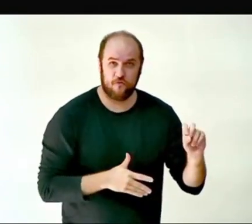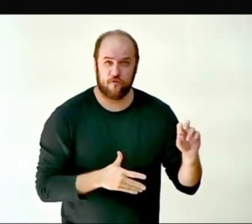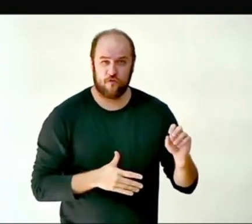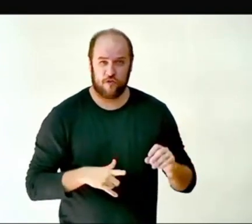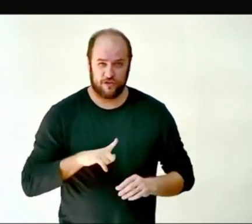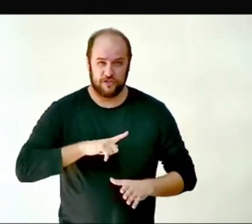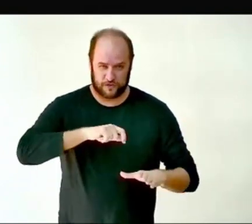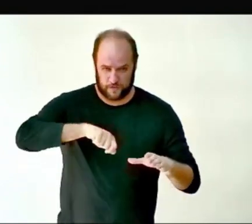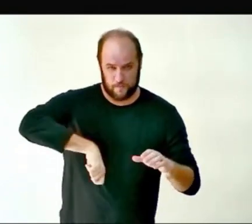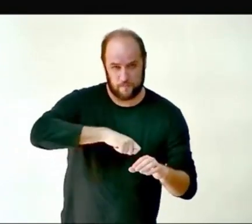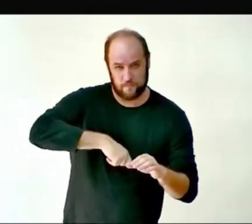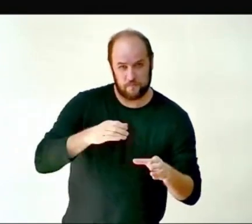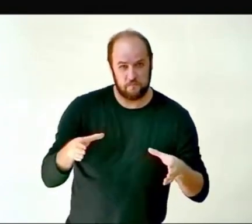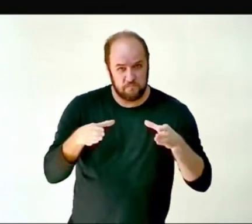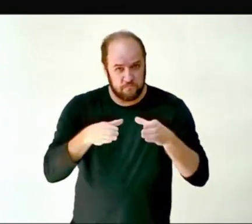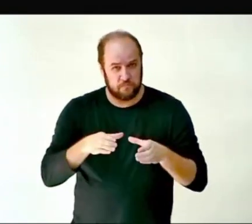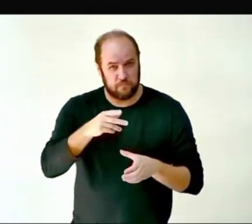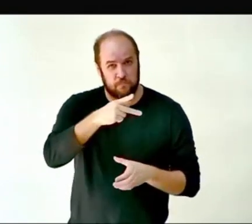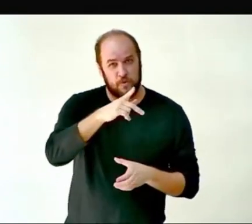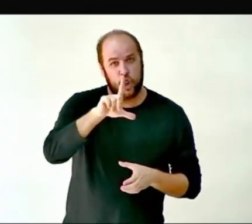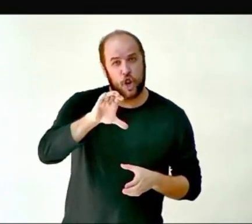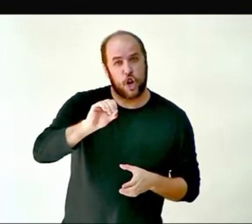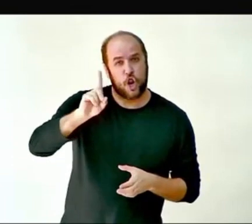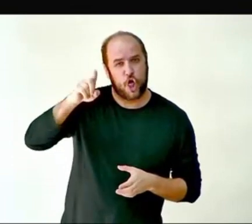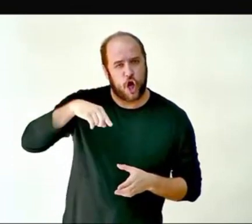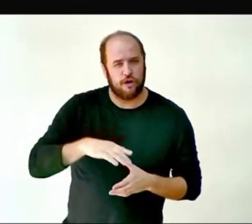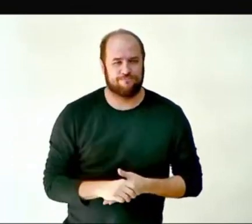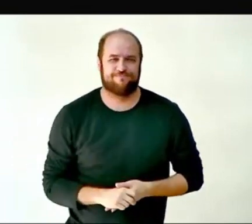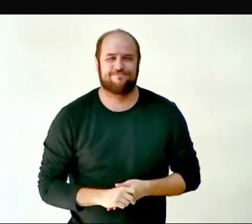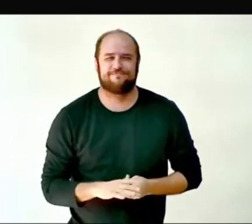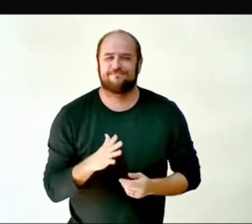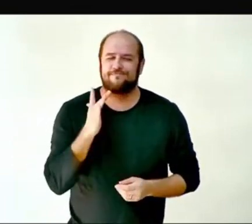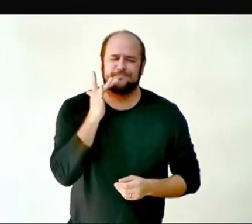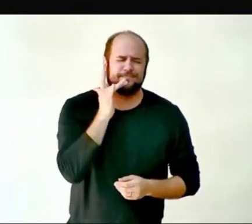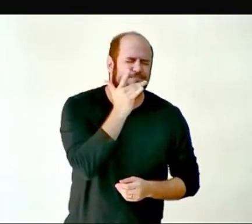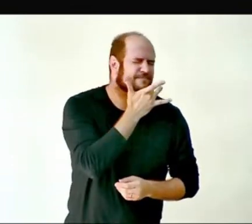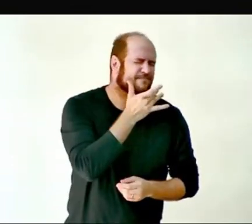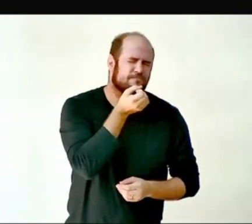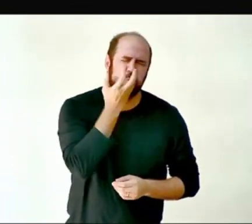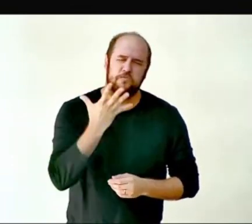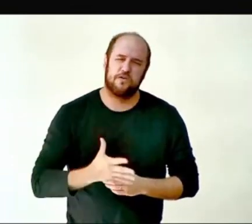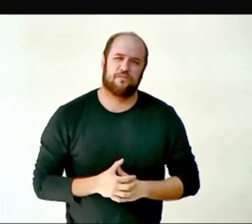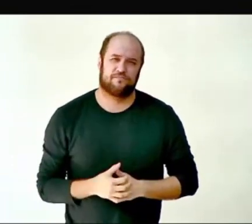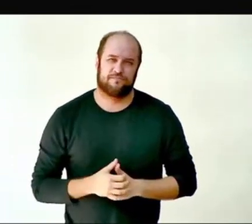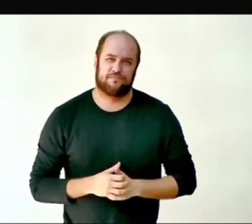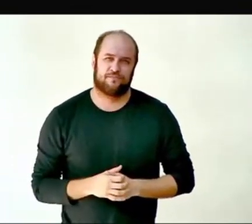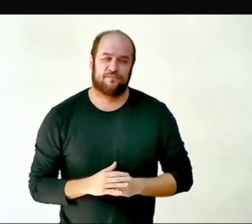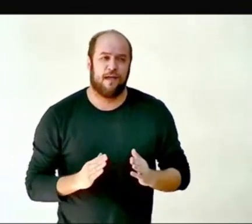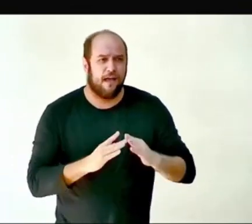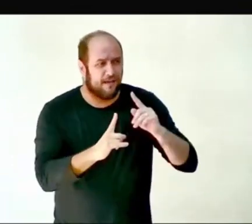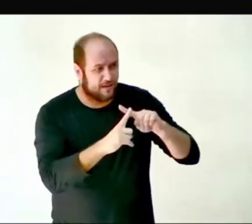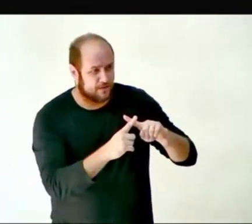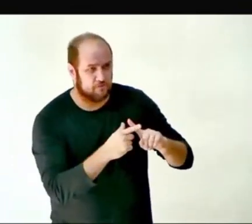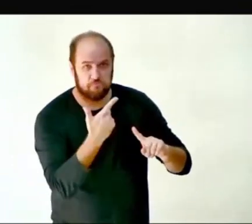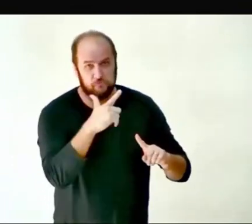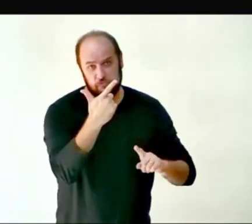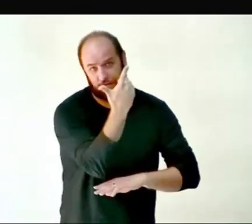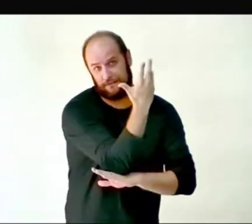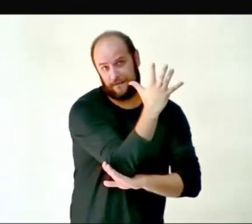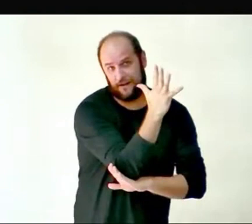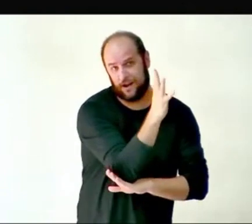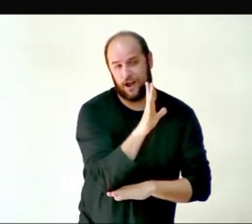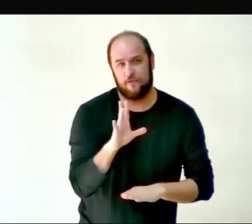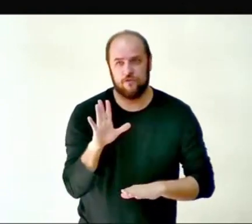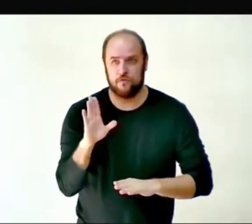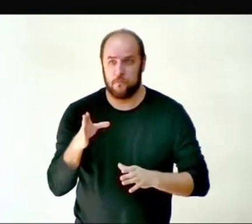ló. Pão de ló de vó é demais. Bom, o que é que a igreja tem? Não é tangerina, não é pão de ló, mas